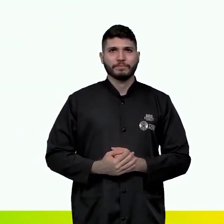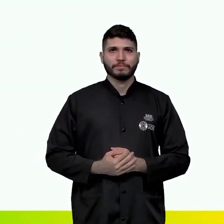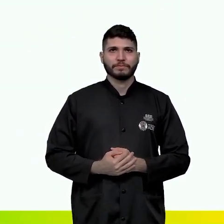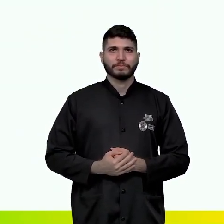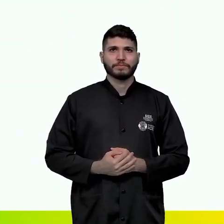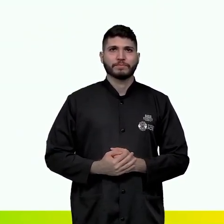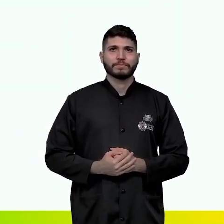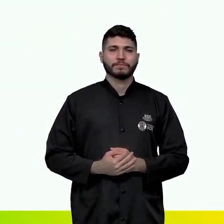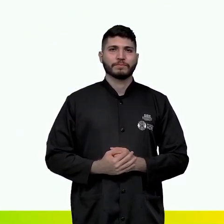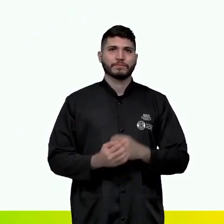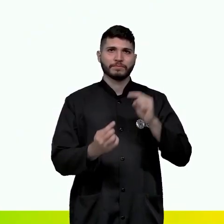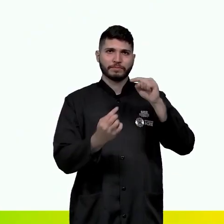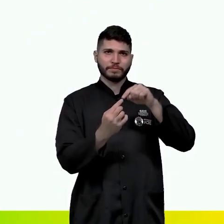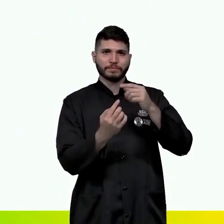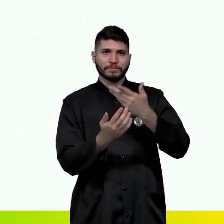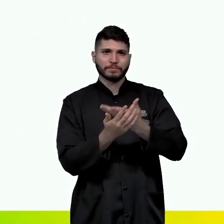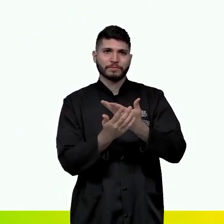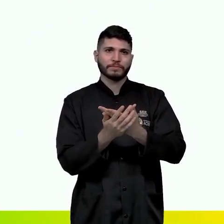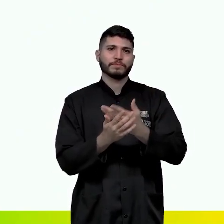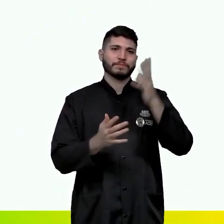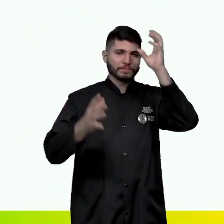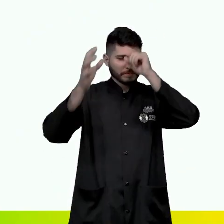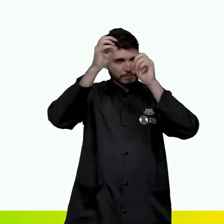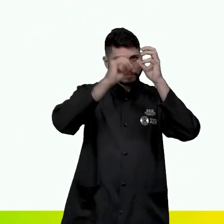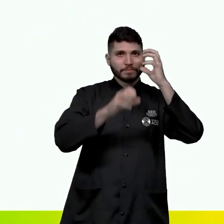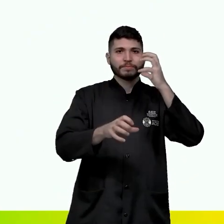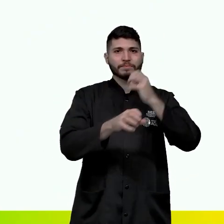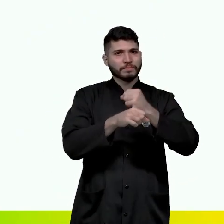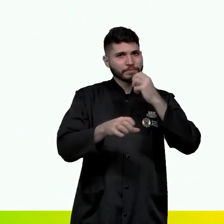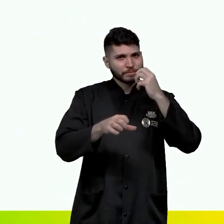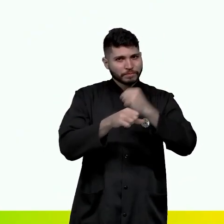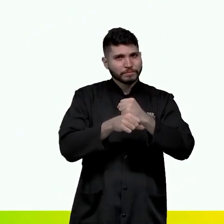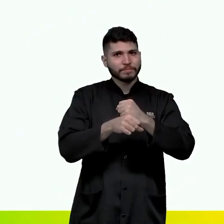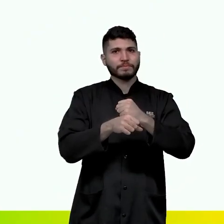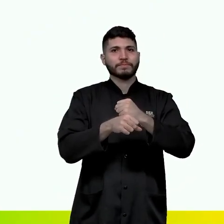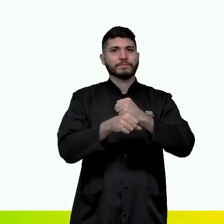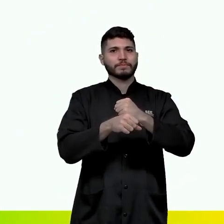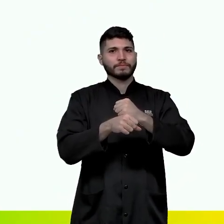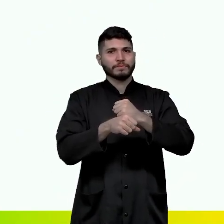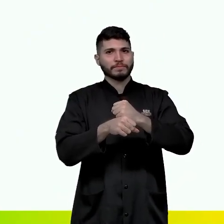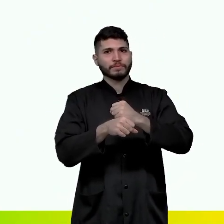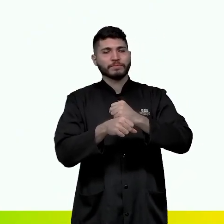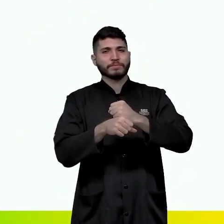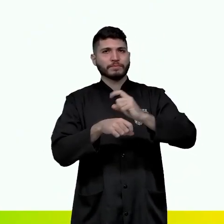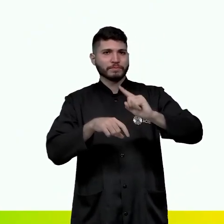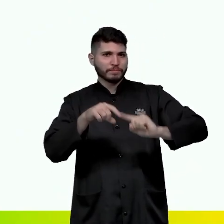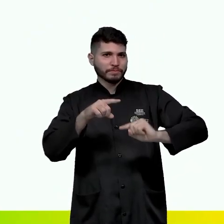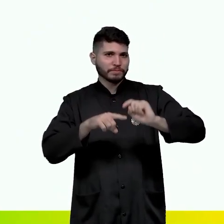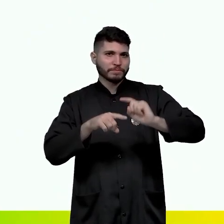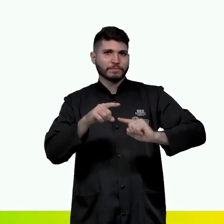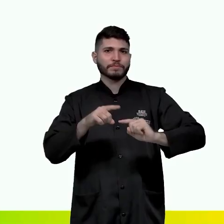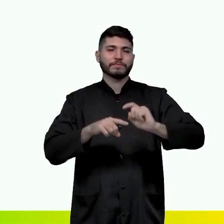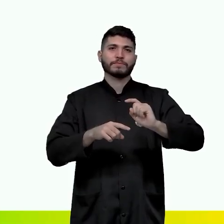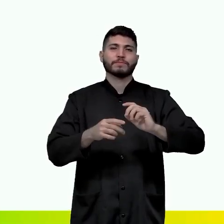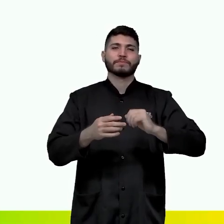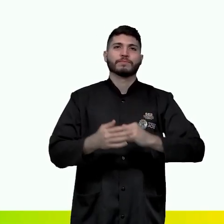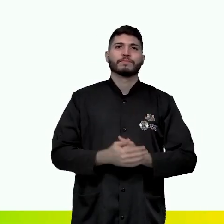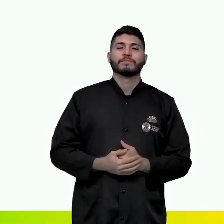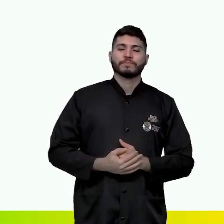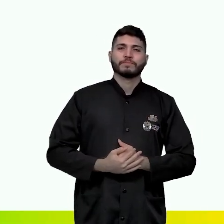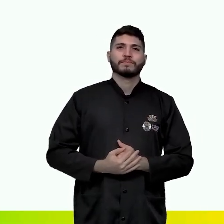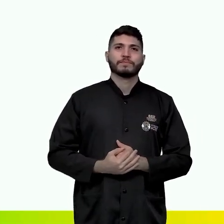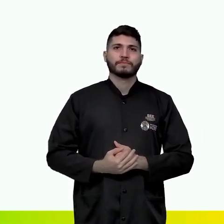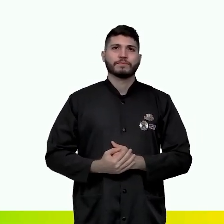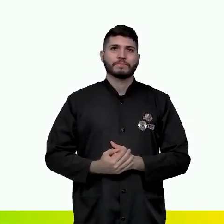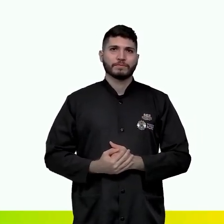Nosso objetivo é aprender a calcular a área total de alguns sólidos, não são todos, e alguns particulares, eu nem vou generalizar,